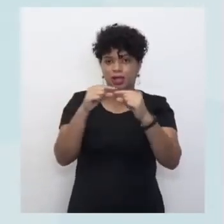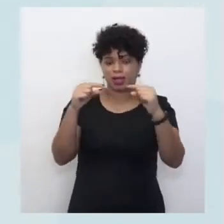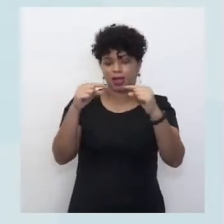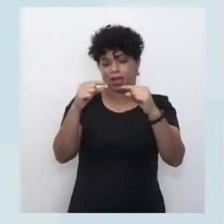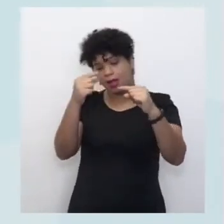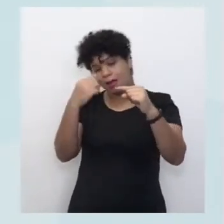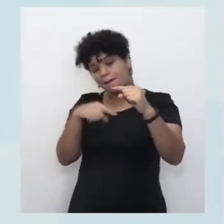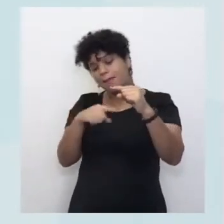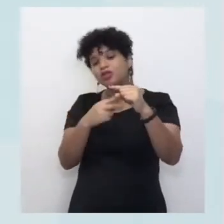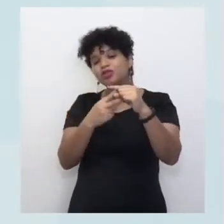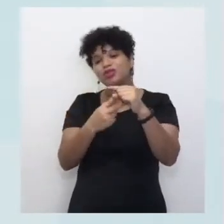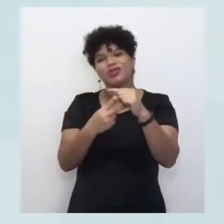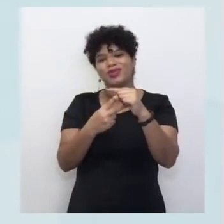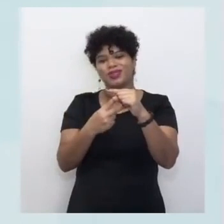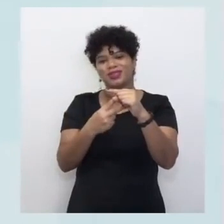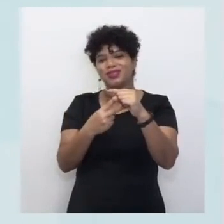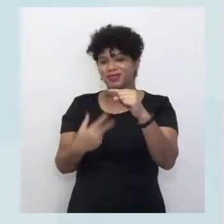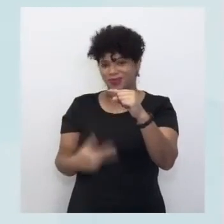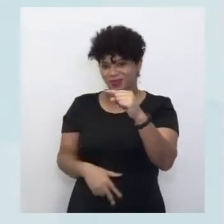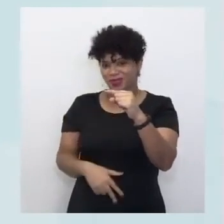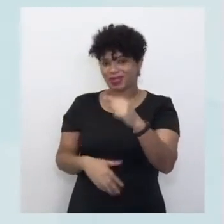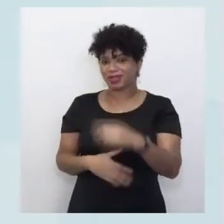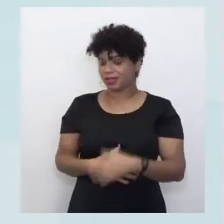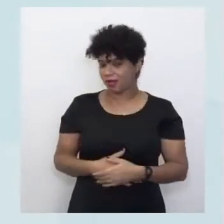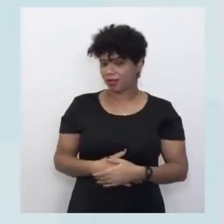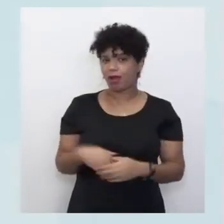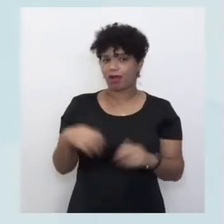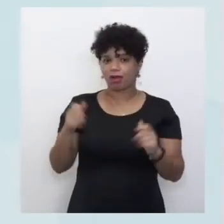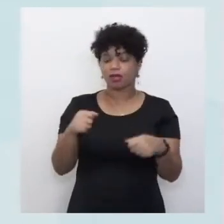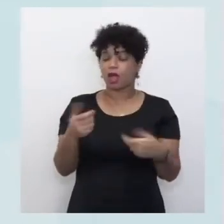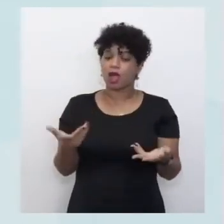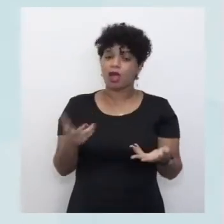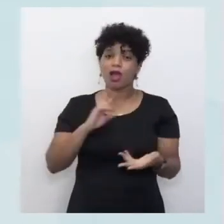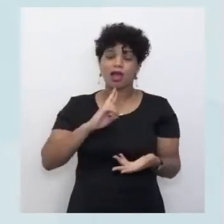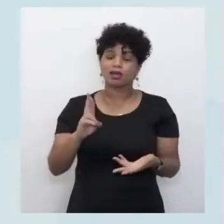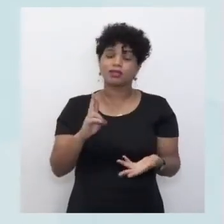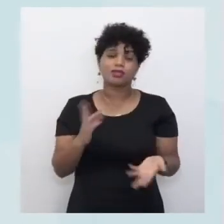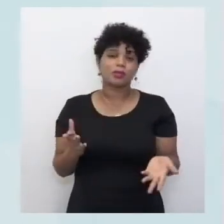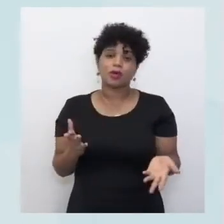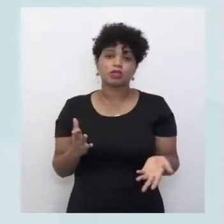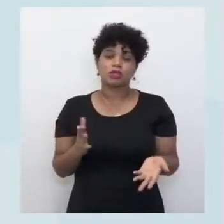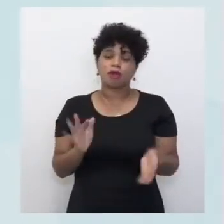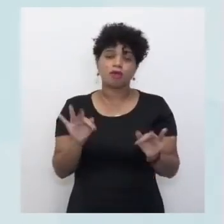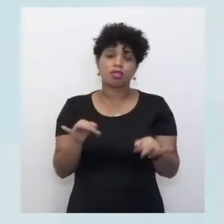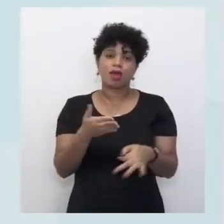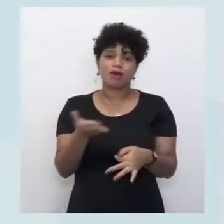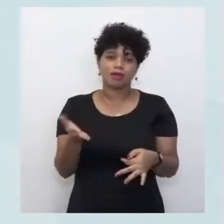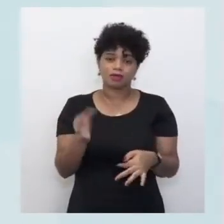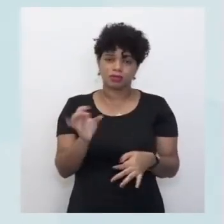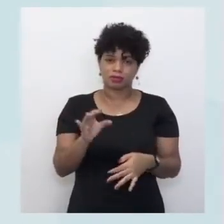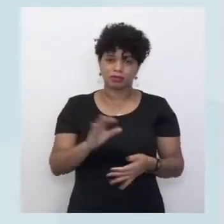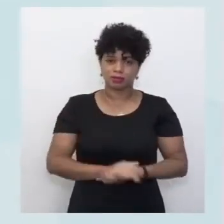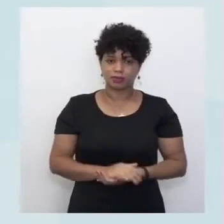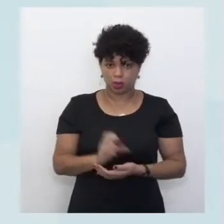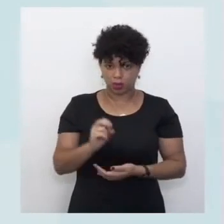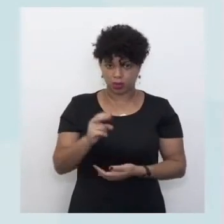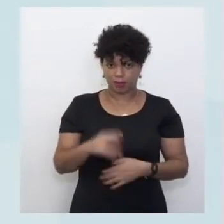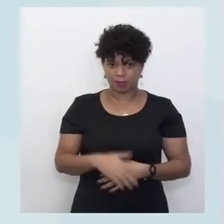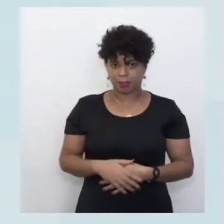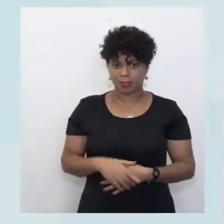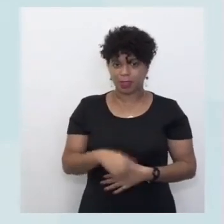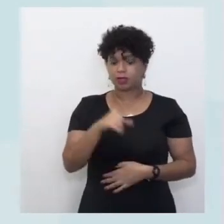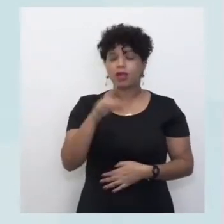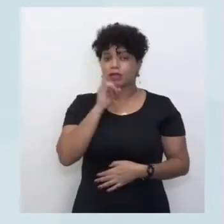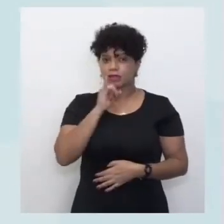o menos 7 com 2, então esta é a nossa resposta final. Está aqui a resolução do